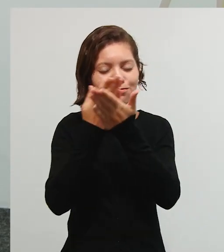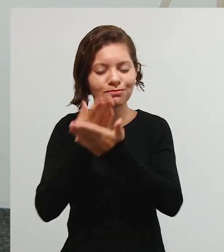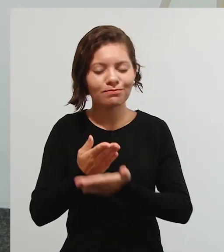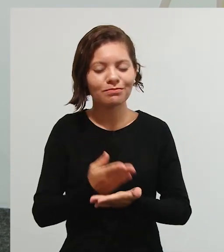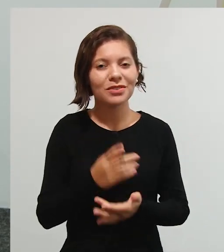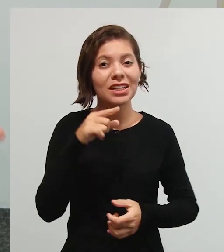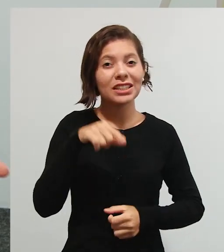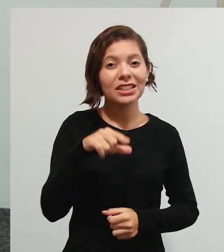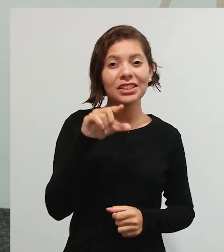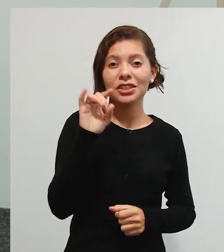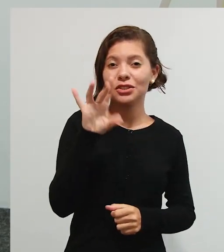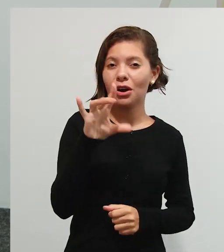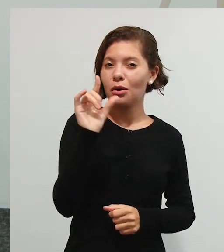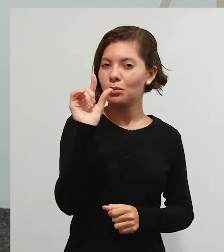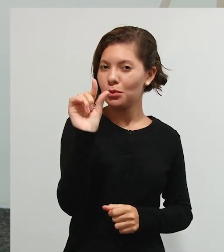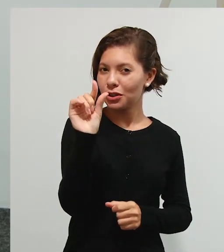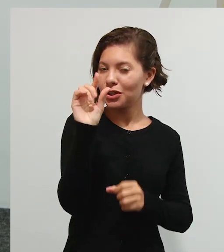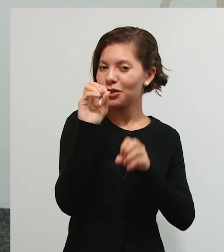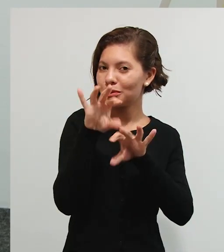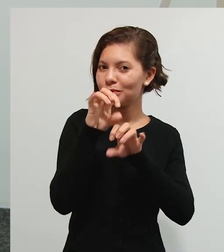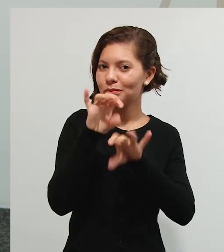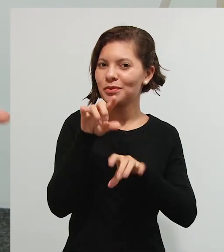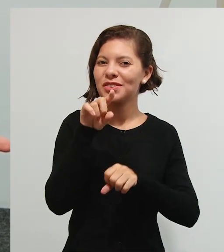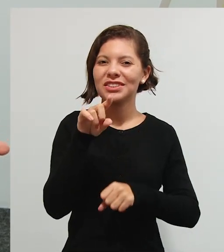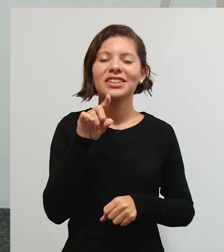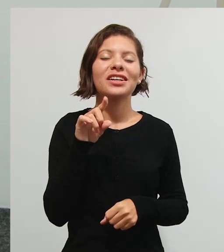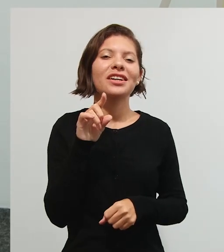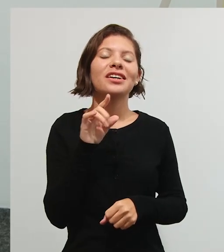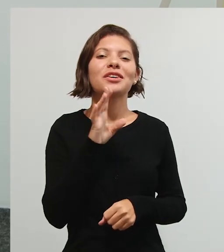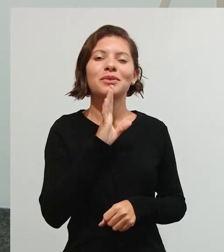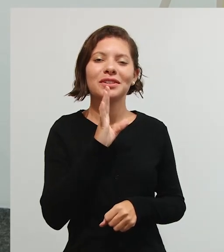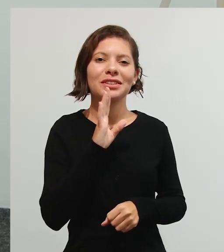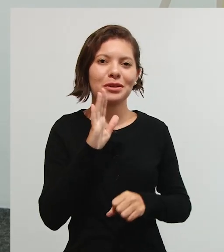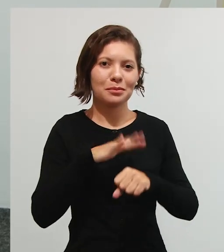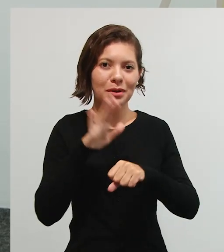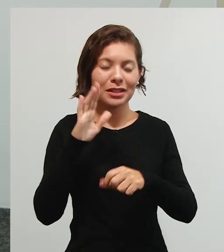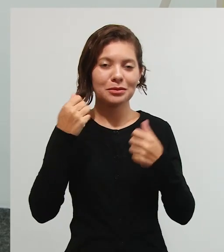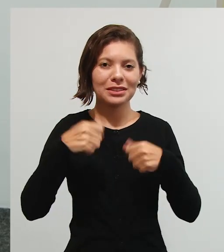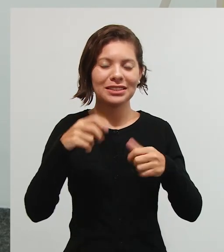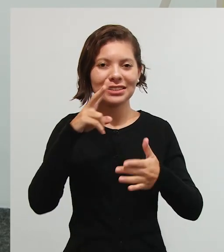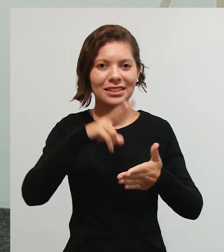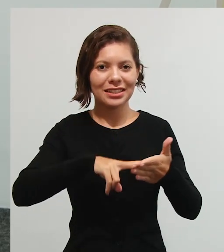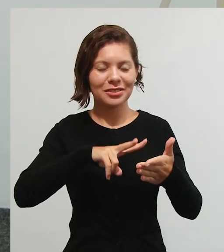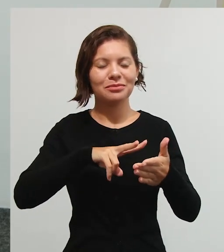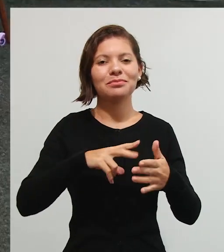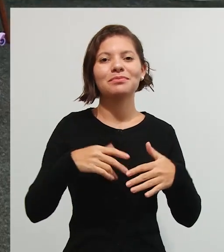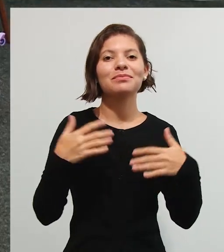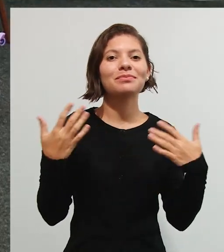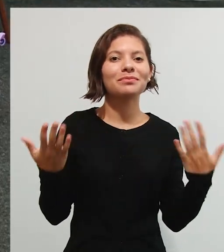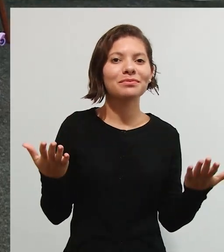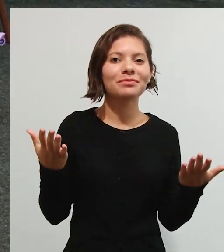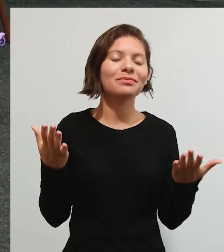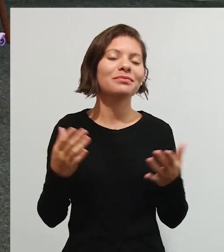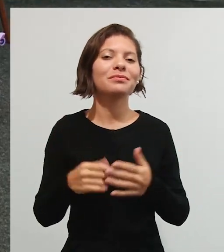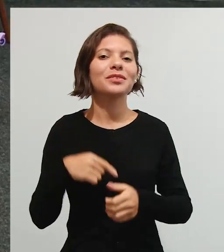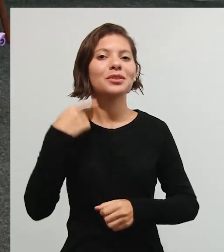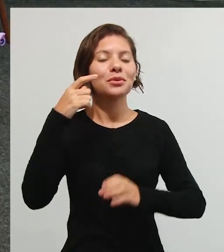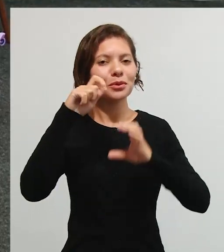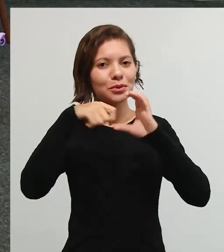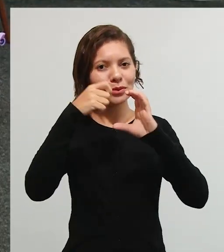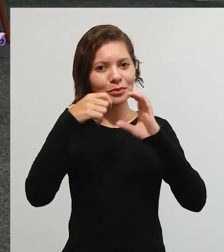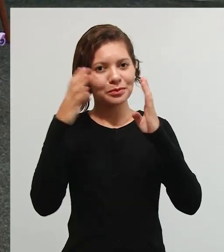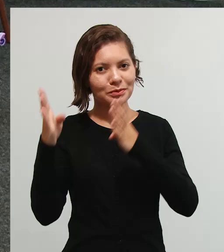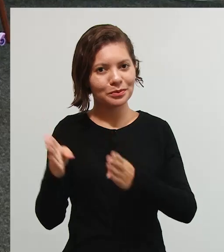aprofunde-se e, claro, aqui a gente fez generalizações. Se você quiser saber mais, você tem que ler. Aproveite e assista os